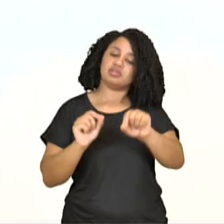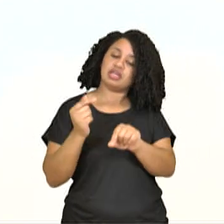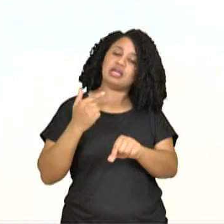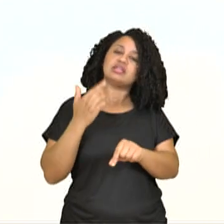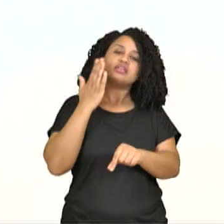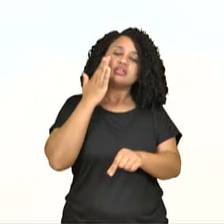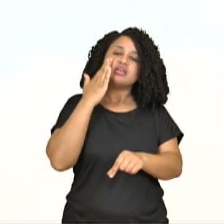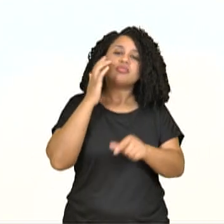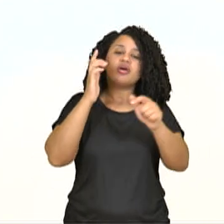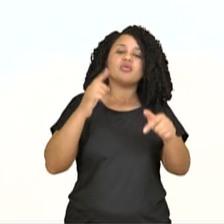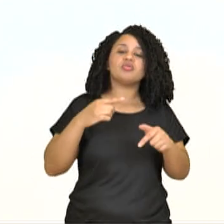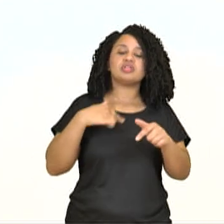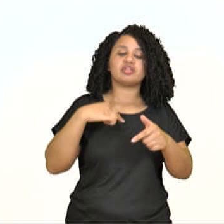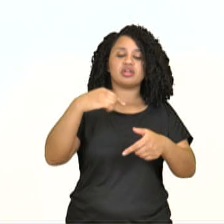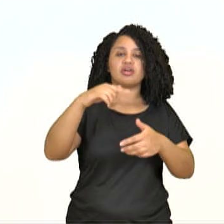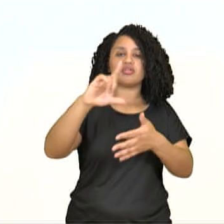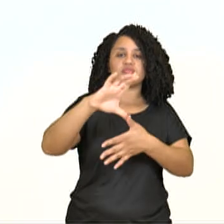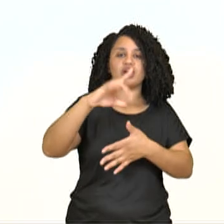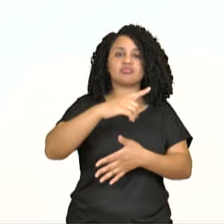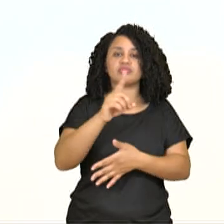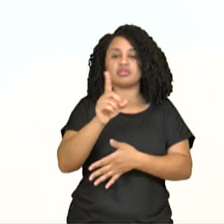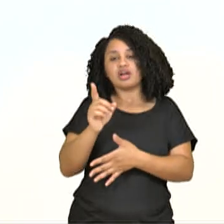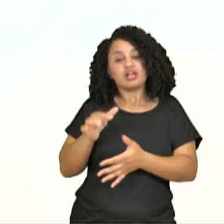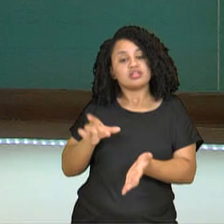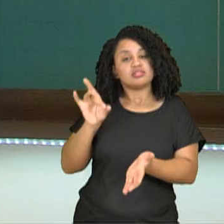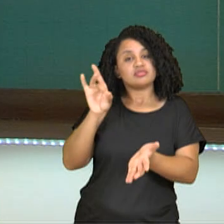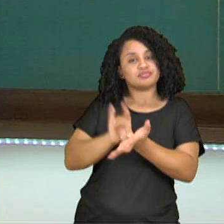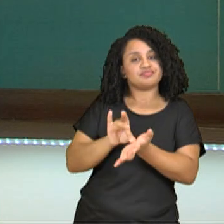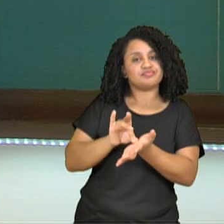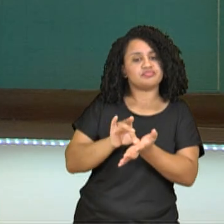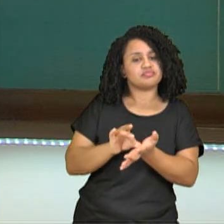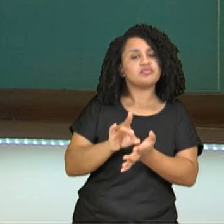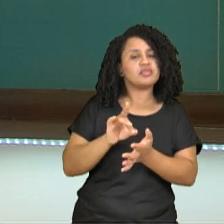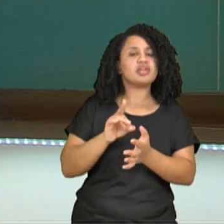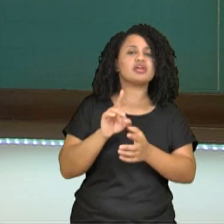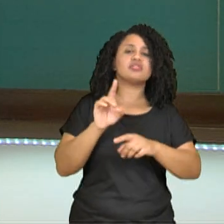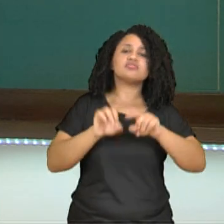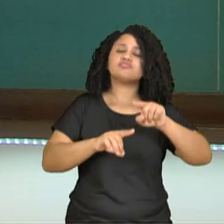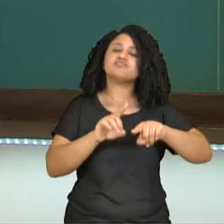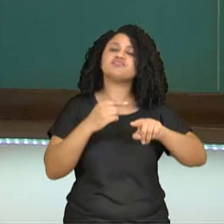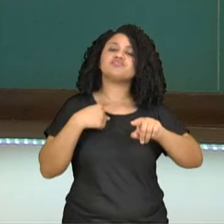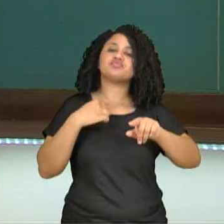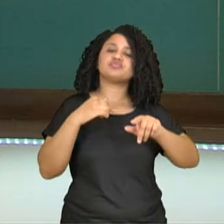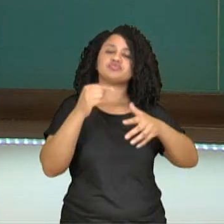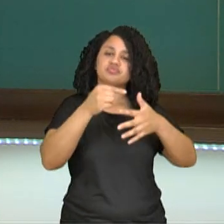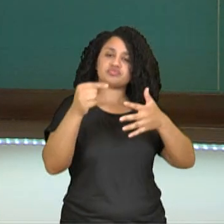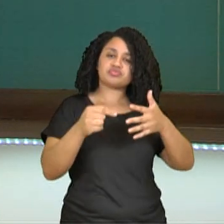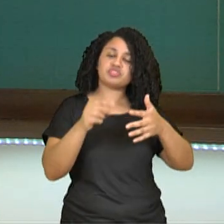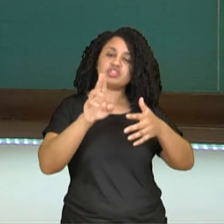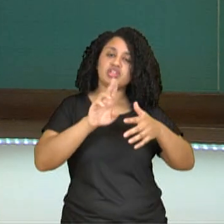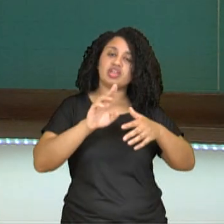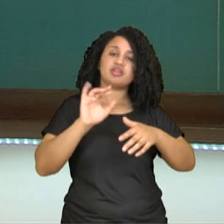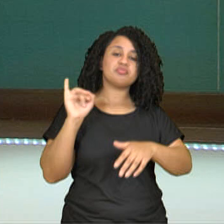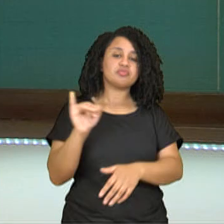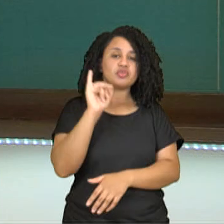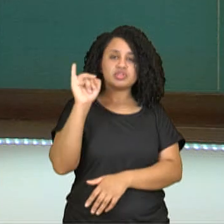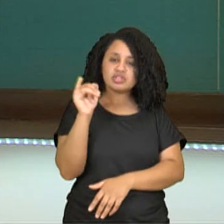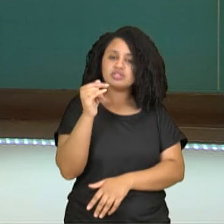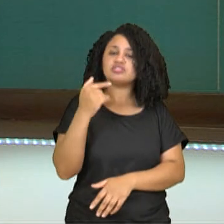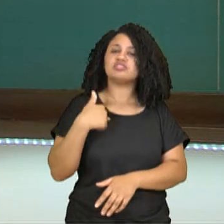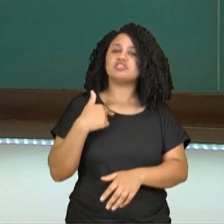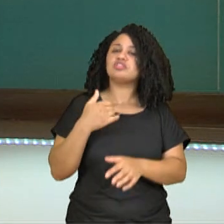de direção do mapa na realidade. É uma ferramenta de orientação fundamental para o